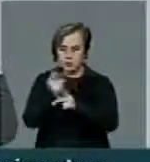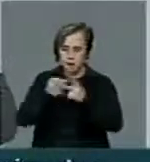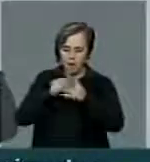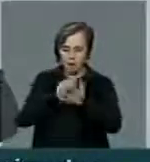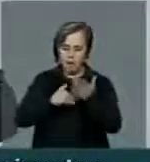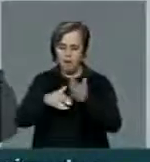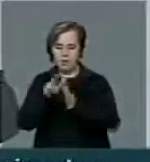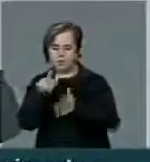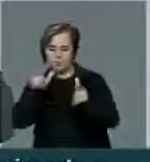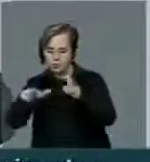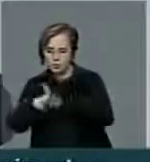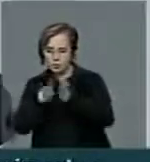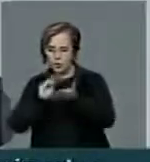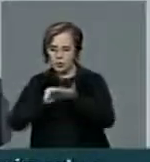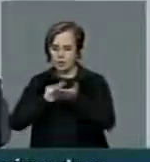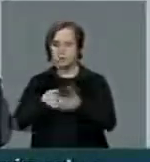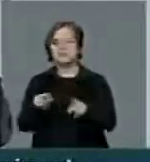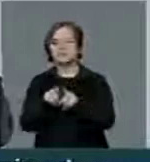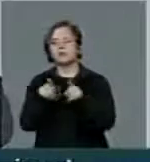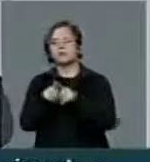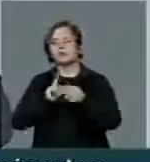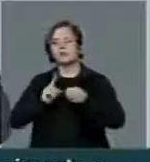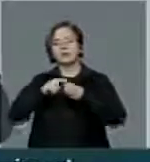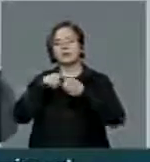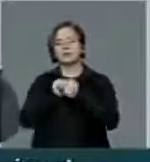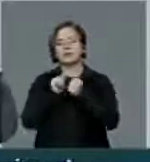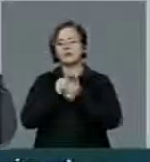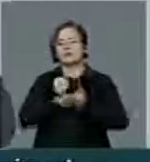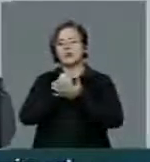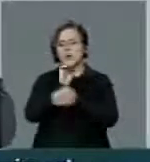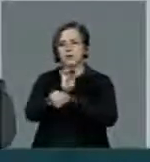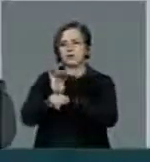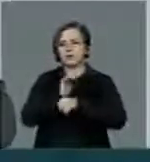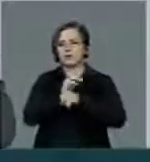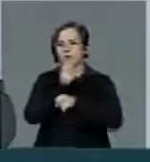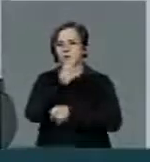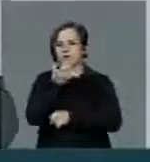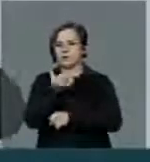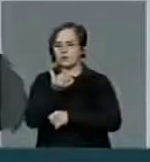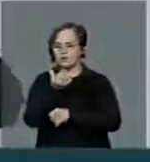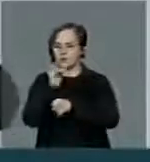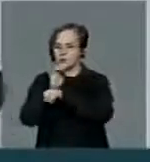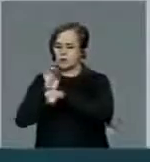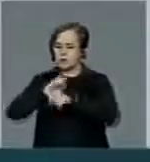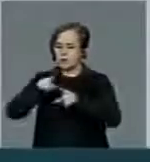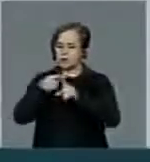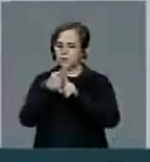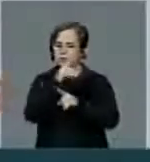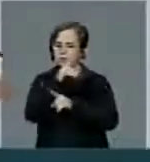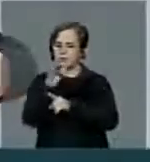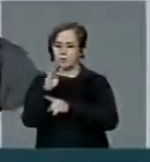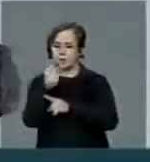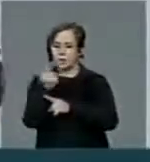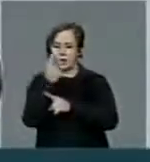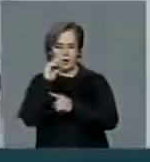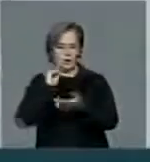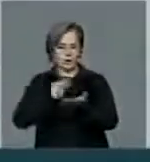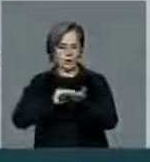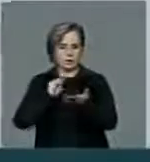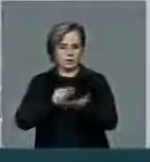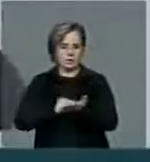acordo de cooperação com cada estado. 26 estados, mais o Distrito Federal. A única pendência que